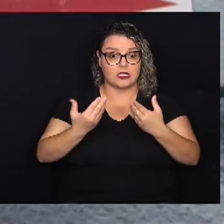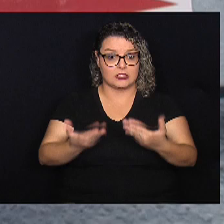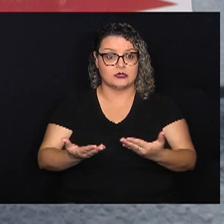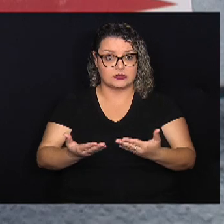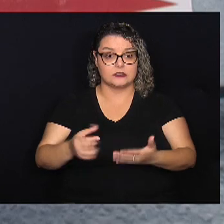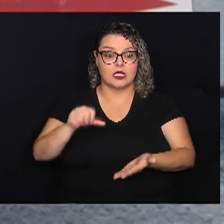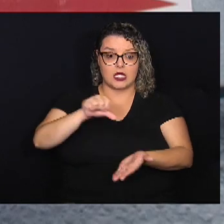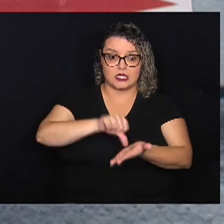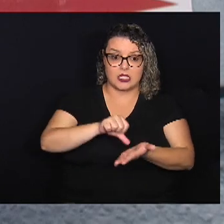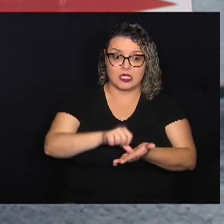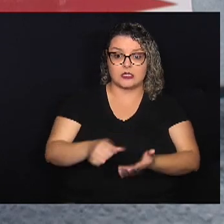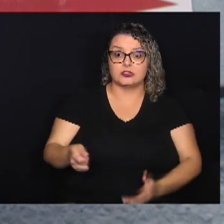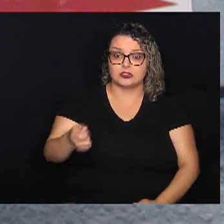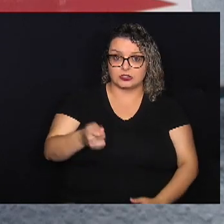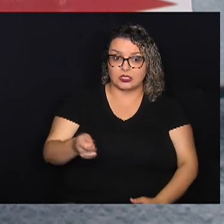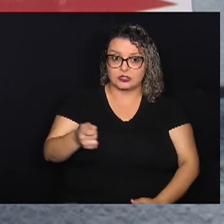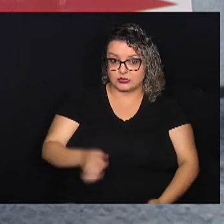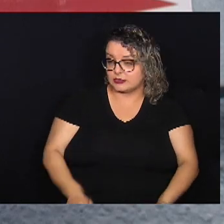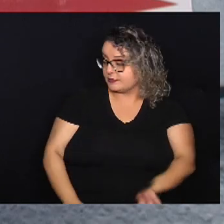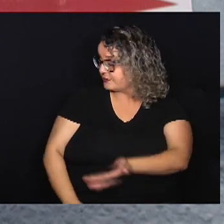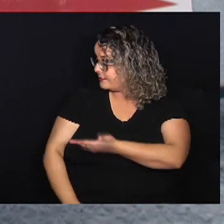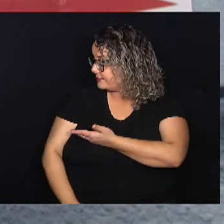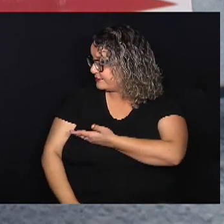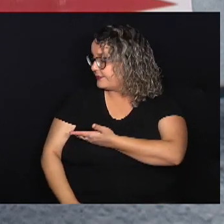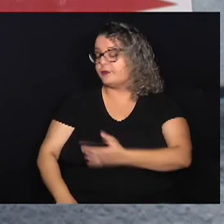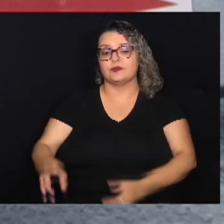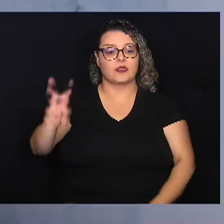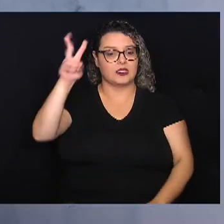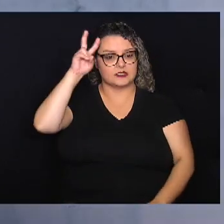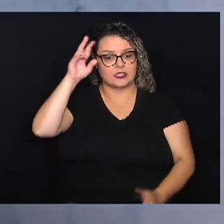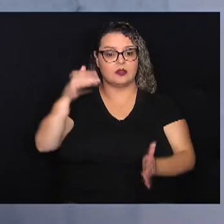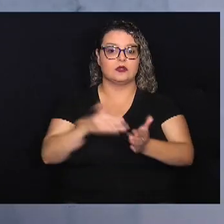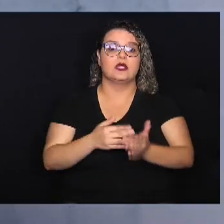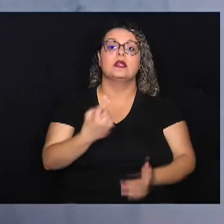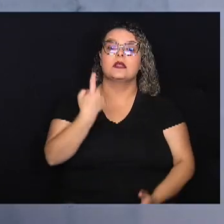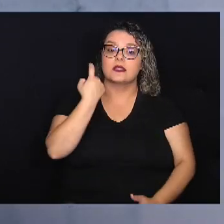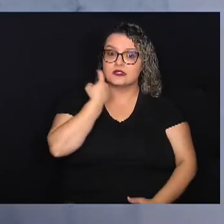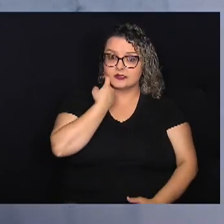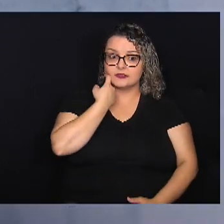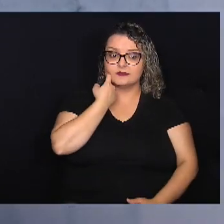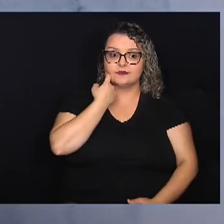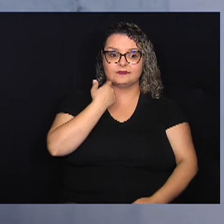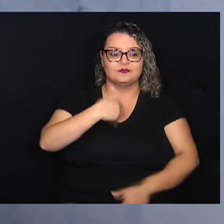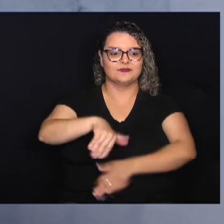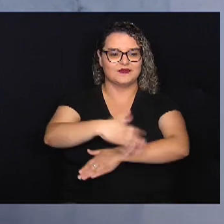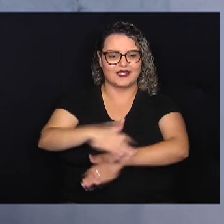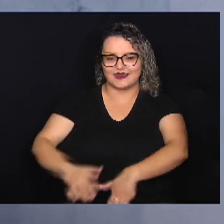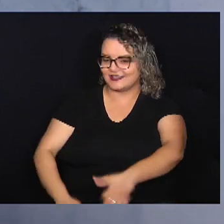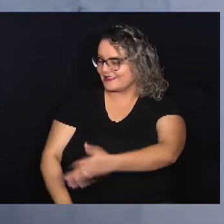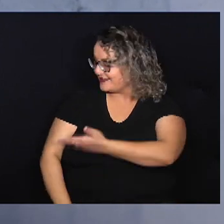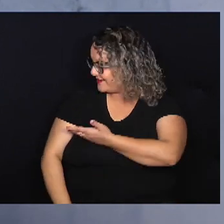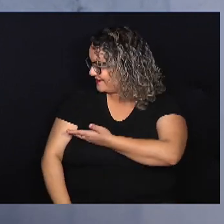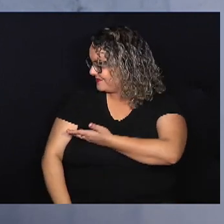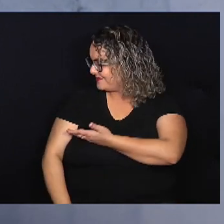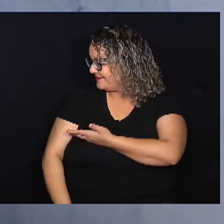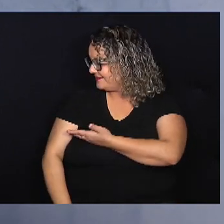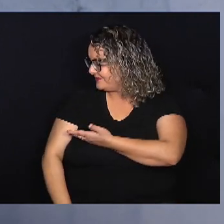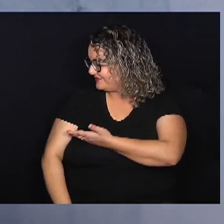sede da Associação do Bairro de segunda a sexta-feira, na Avenida São Miguel Arcanjo, número